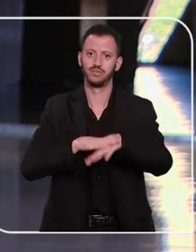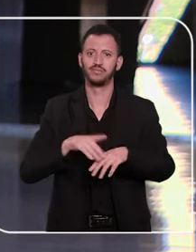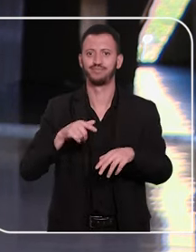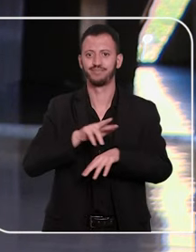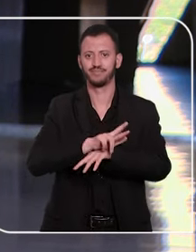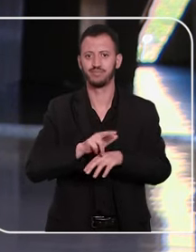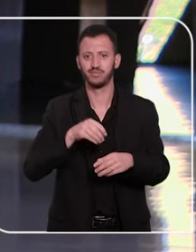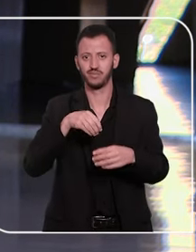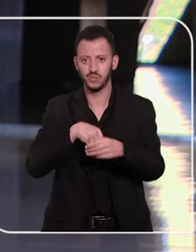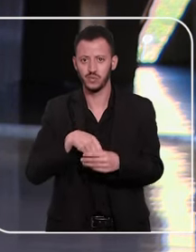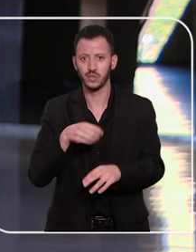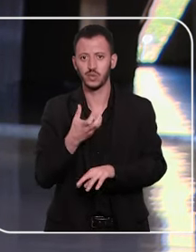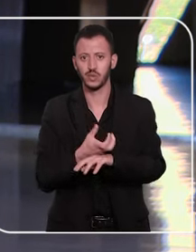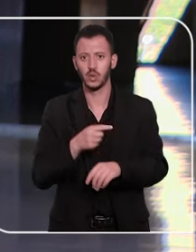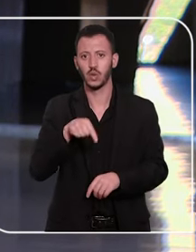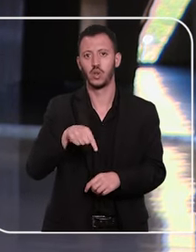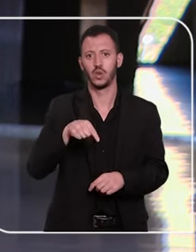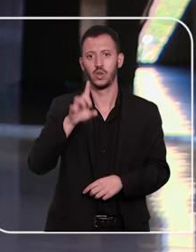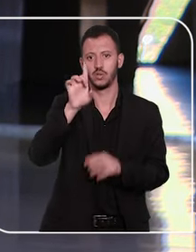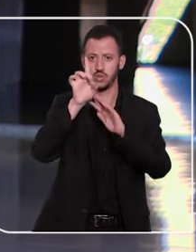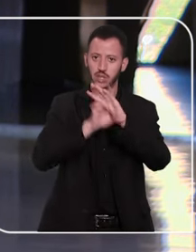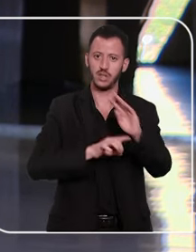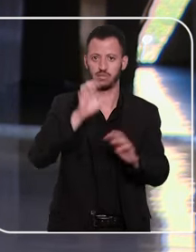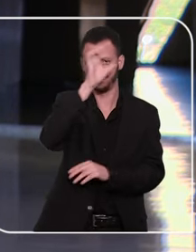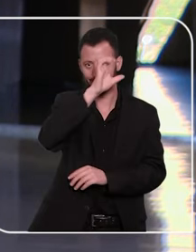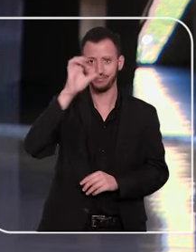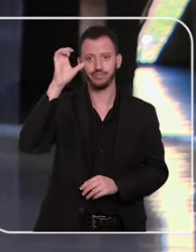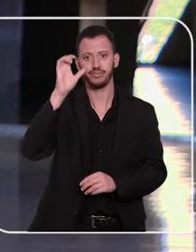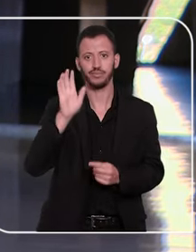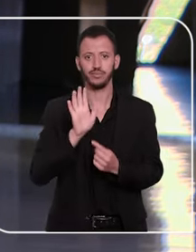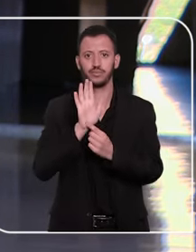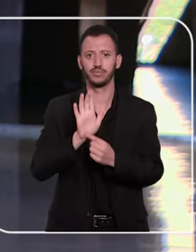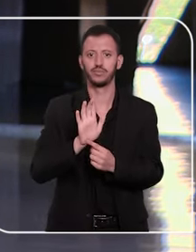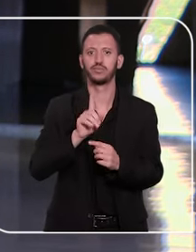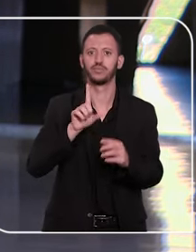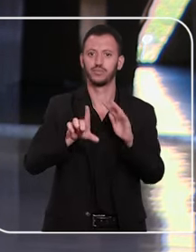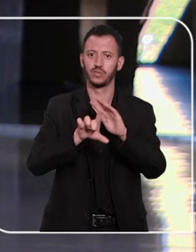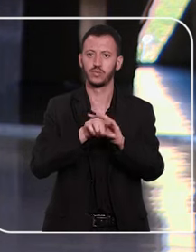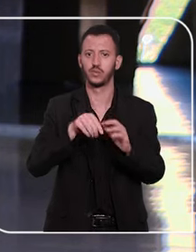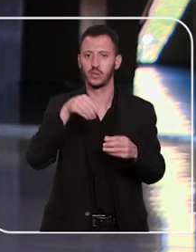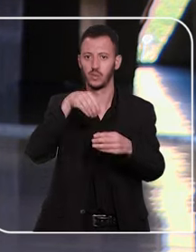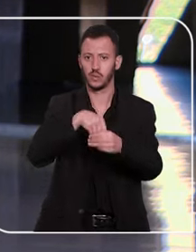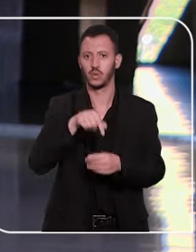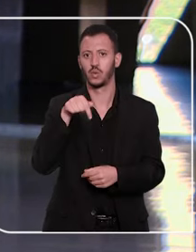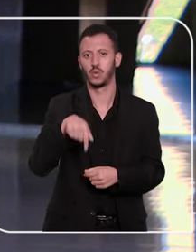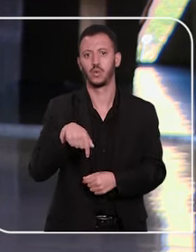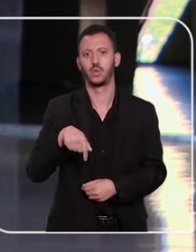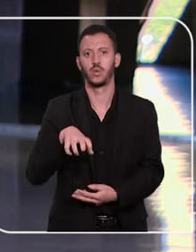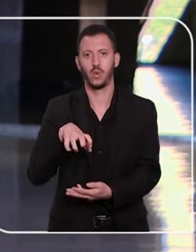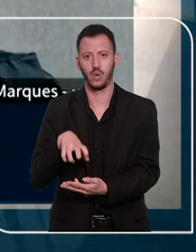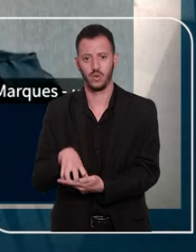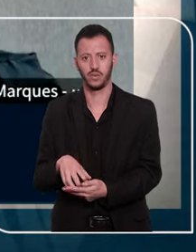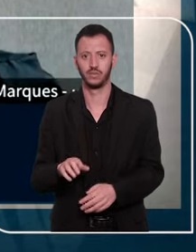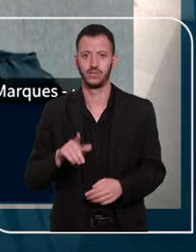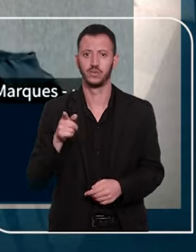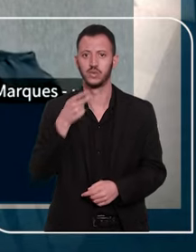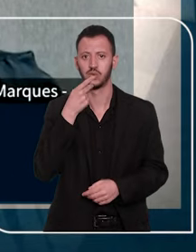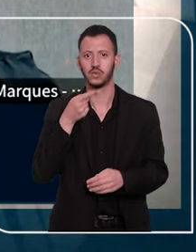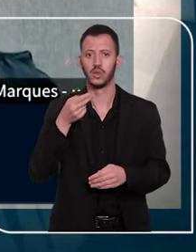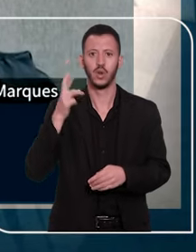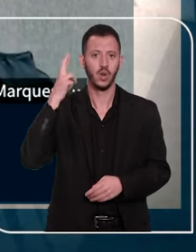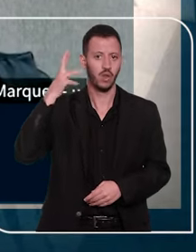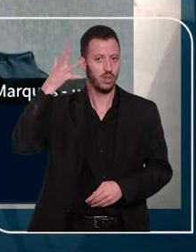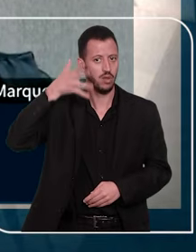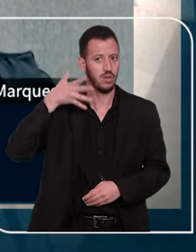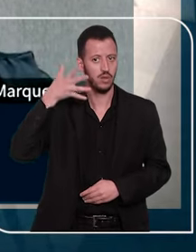defendido que como a matéria teria implicações no Direito do Consumidor estaria justificada a legitimidade do órgão no caso o relator no